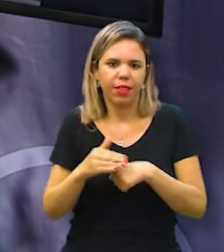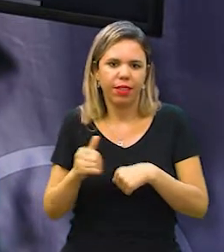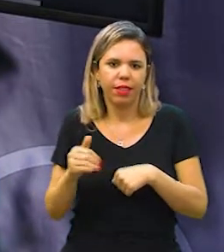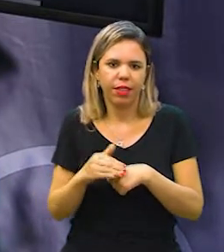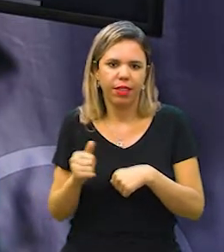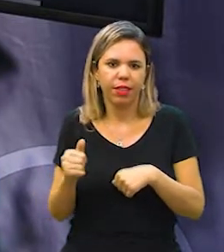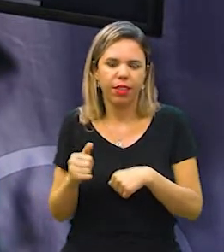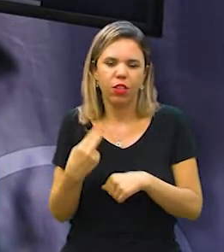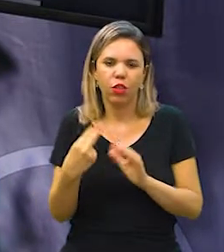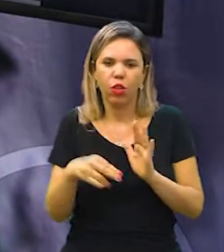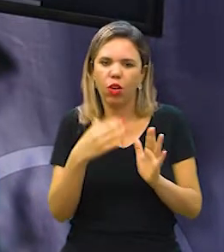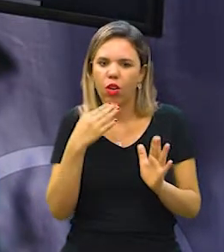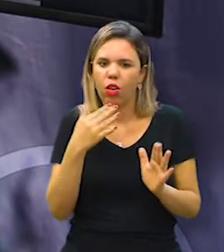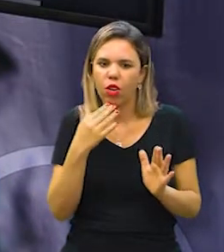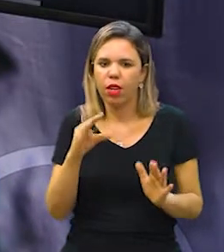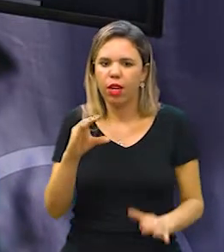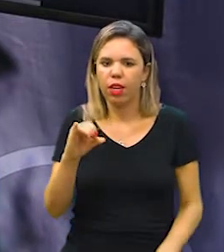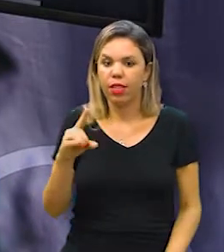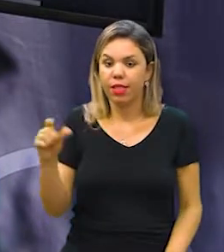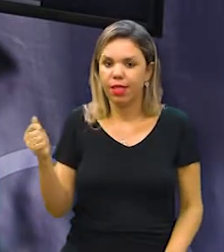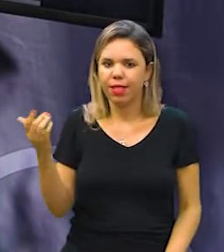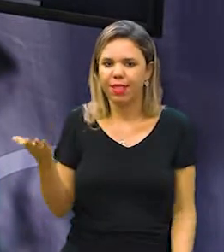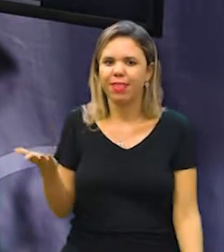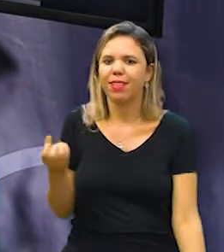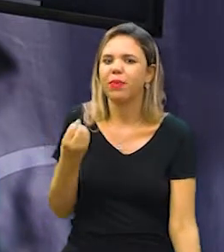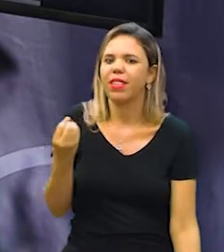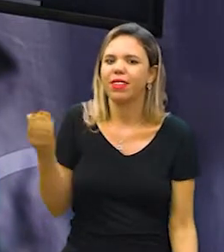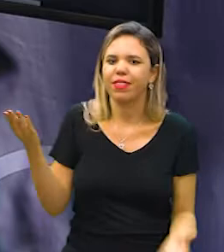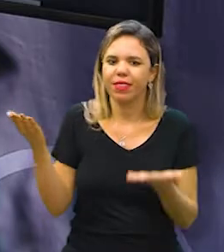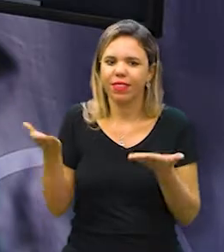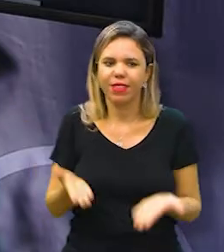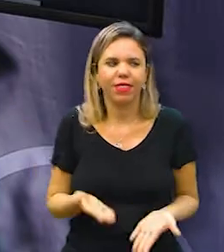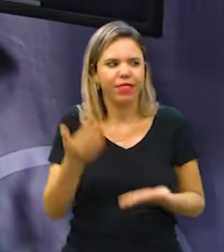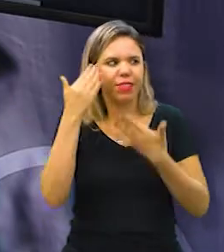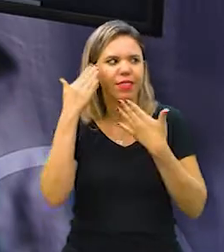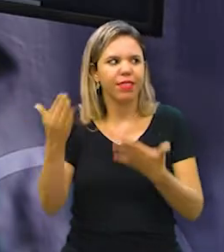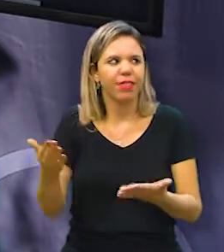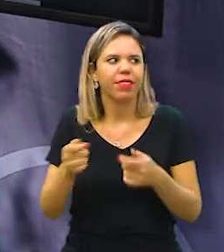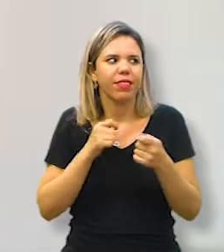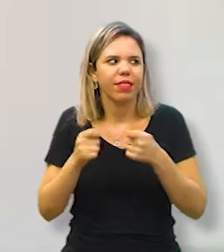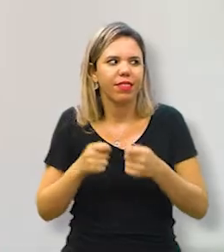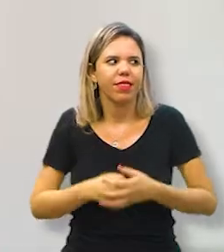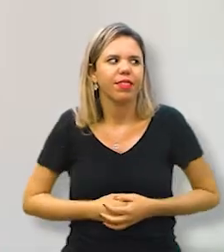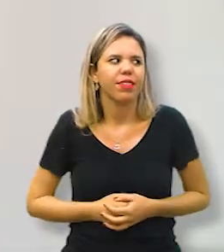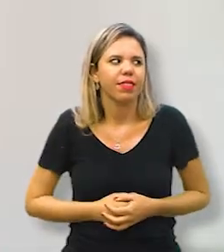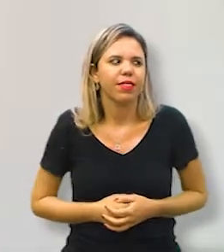pelo qual ela é conhecida, que é Dona Cida. Dona Cida, seja bem-vinda, obrigada pela entrevista.